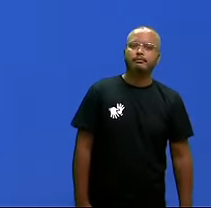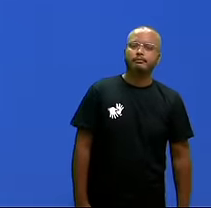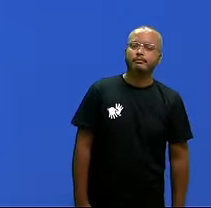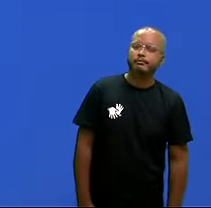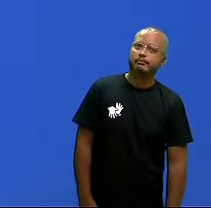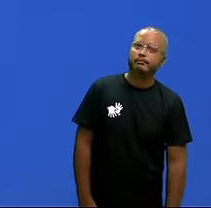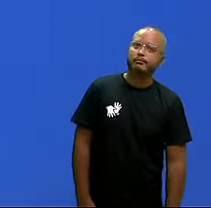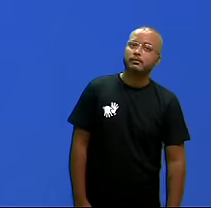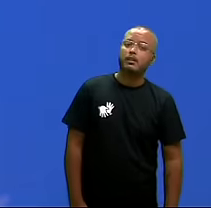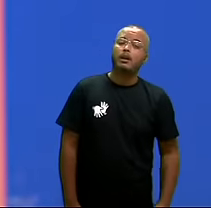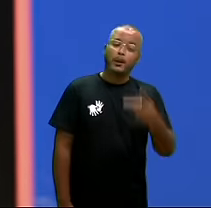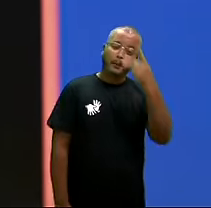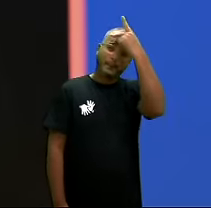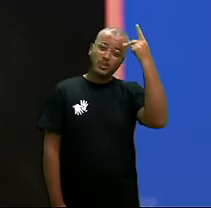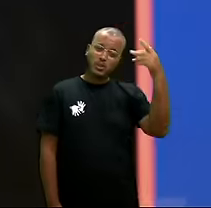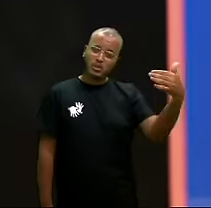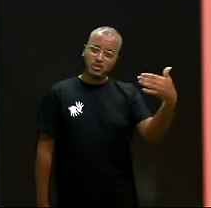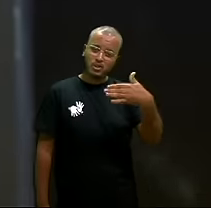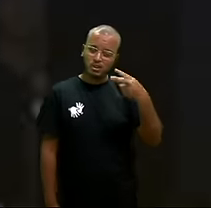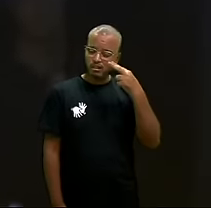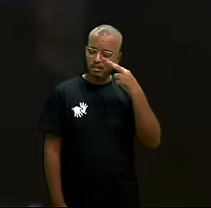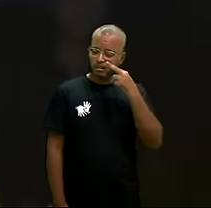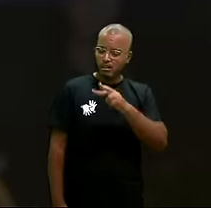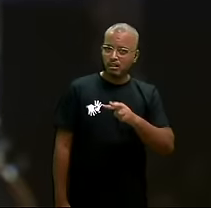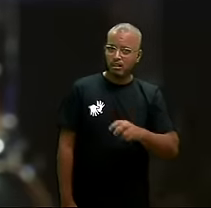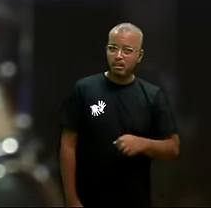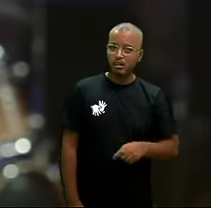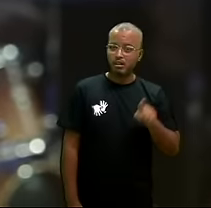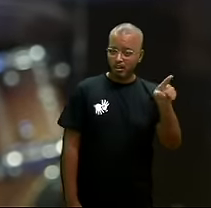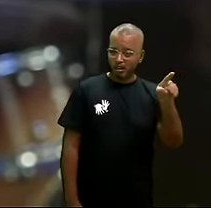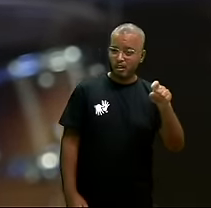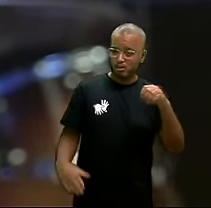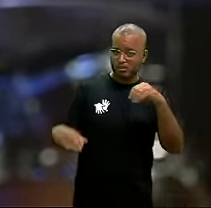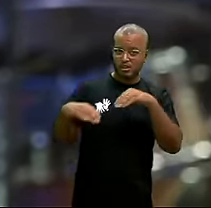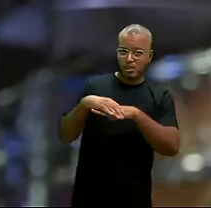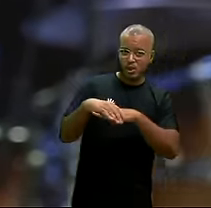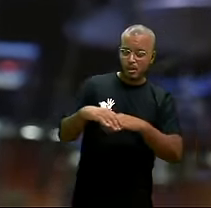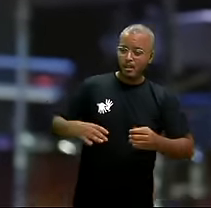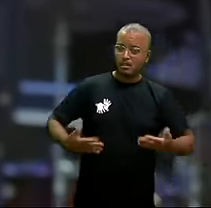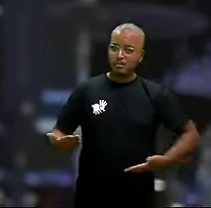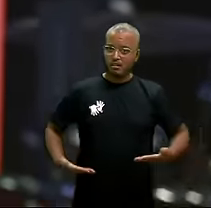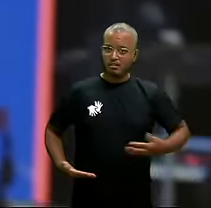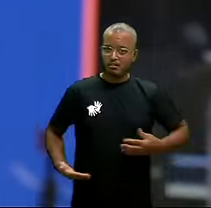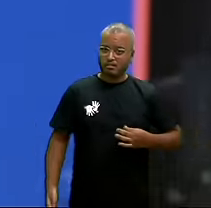cara chega aqui, olha a galera servindo lá no estacionamento, a galera: